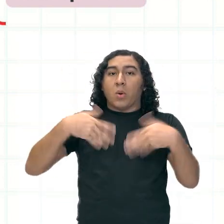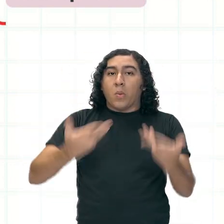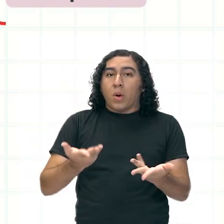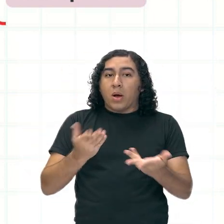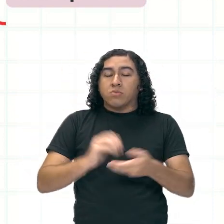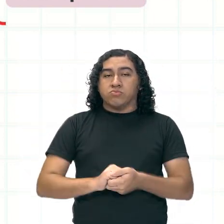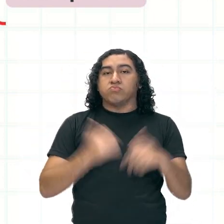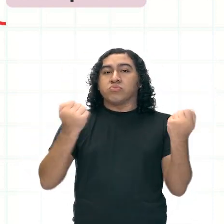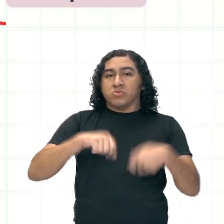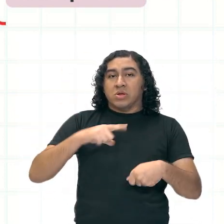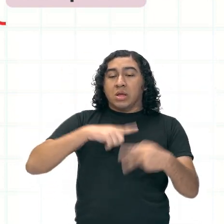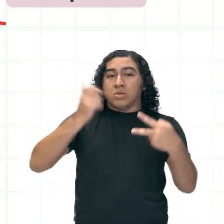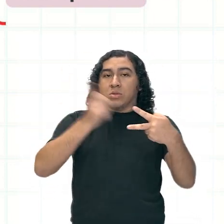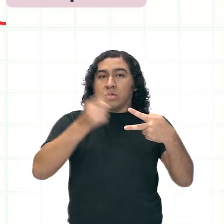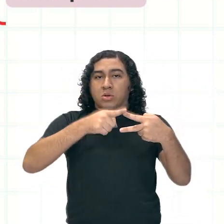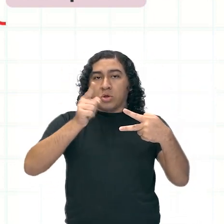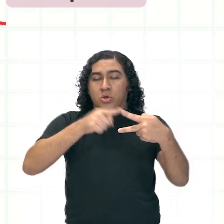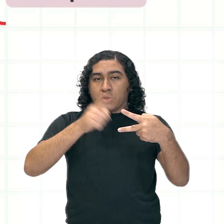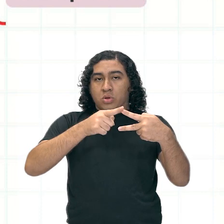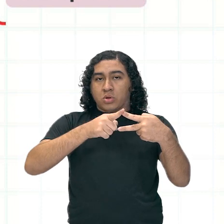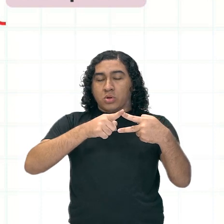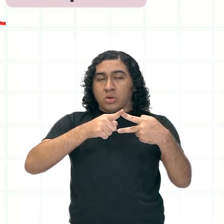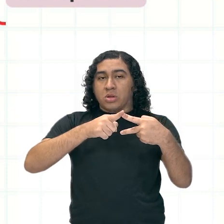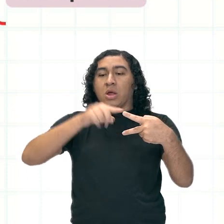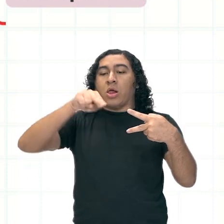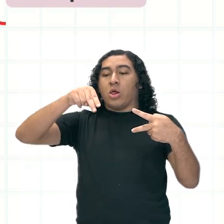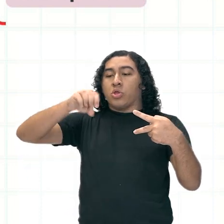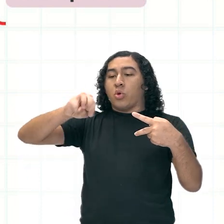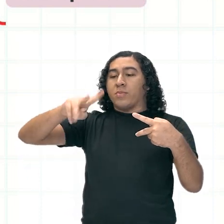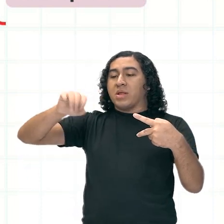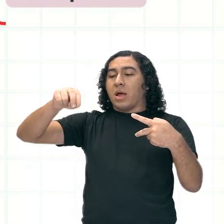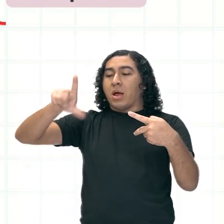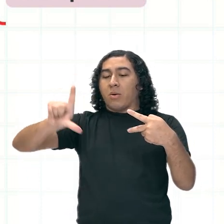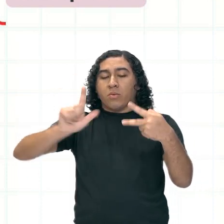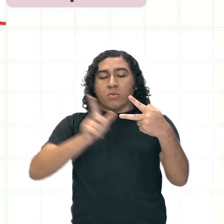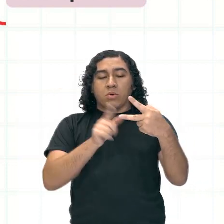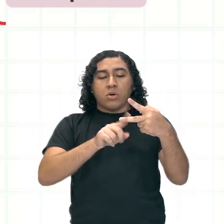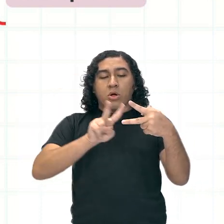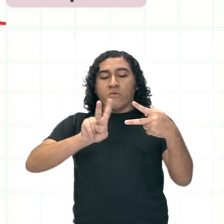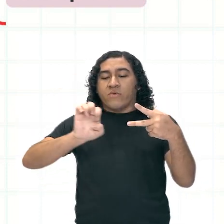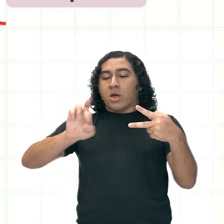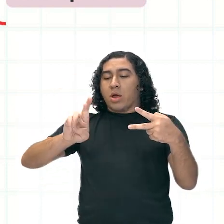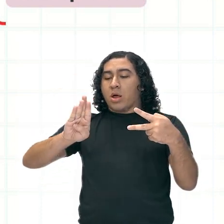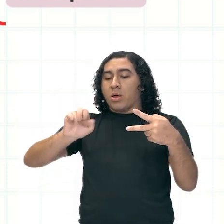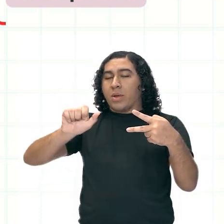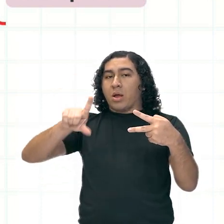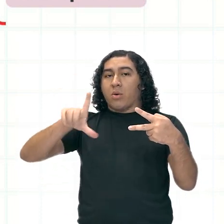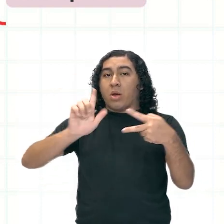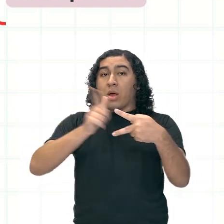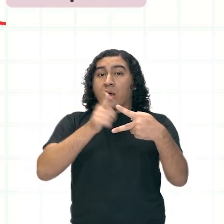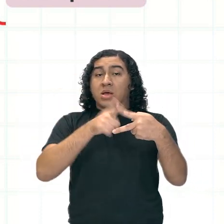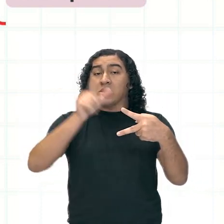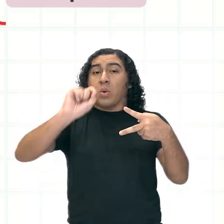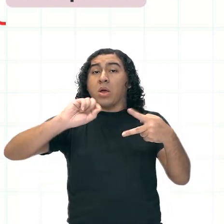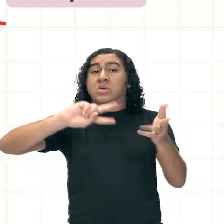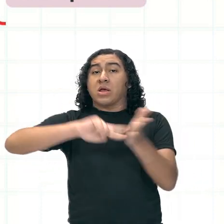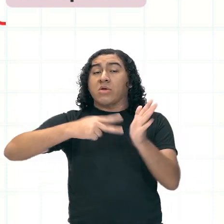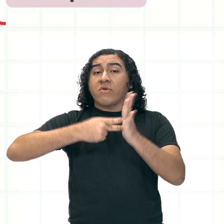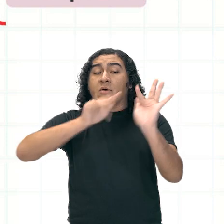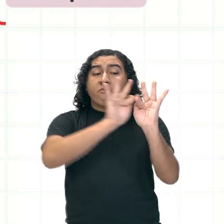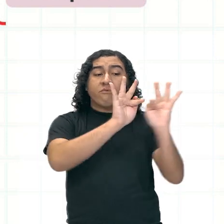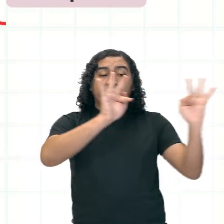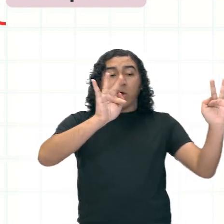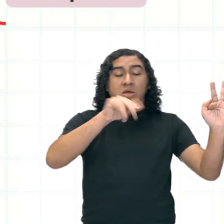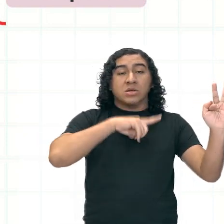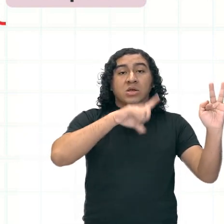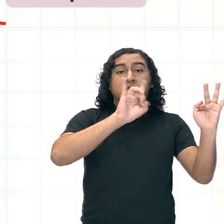ser nominal ou verbal. Pelo nome, já sabemos que frase nominal é aquele enunciado que